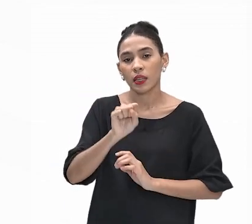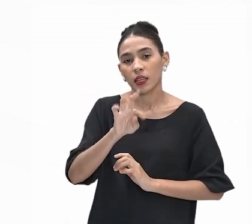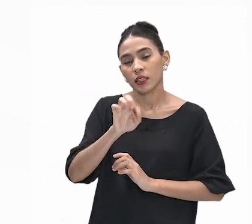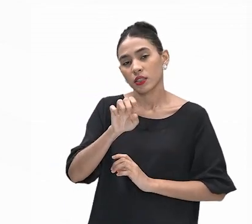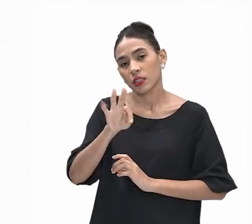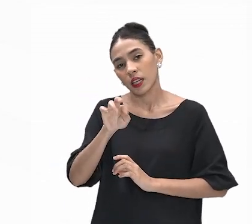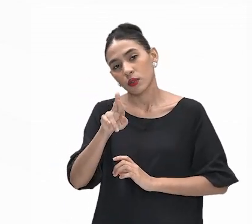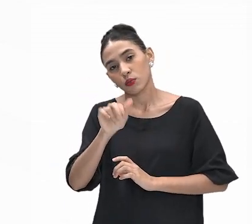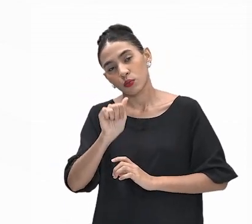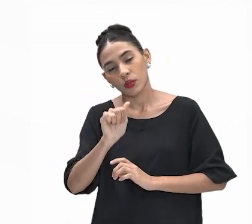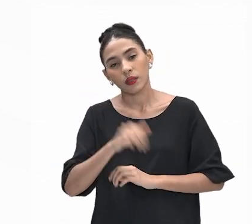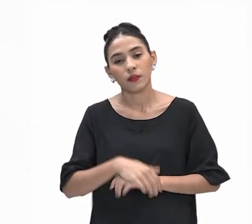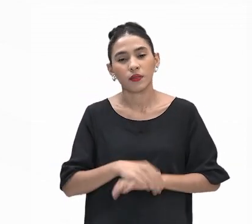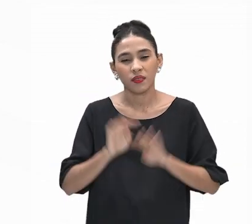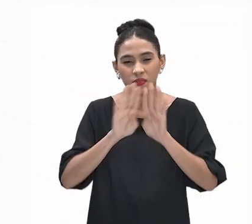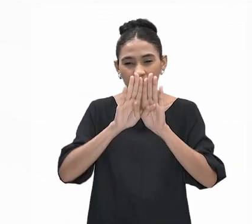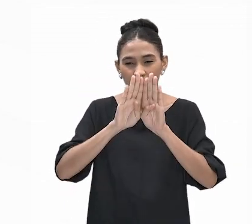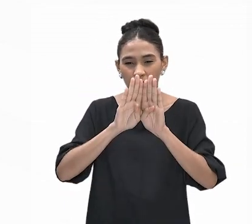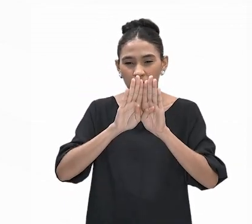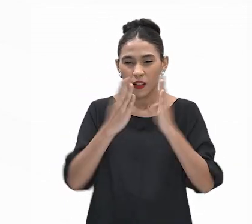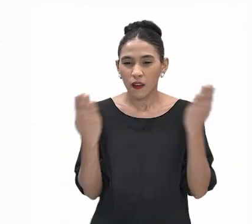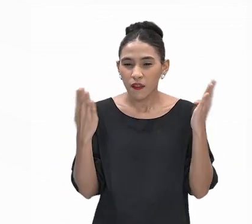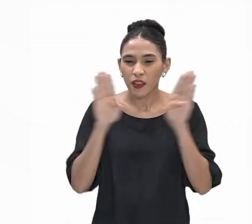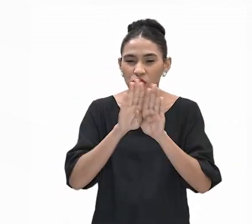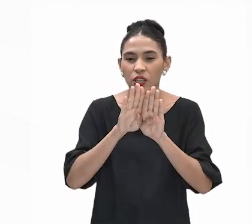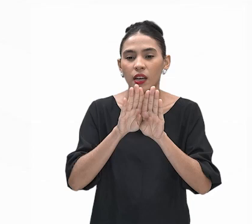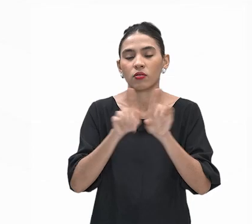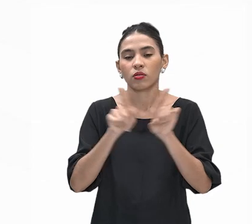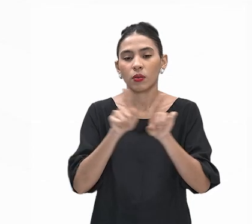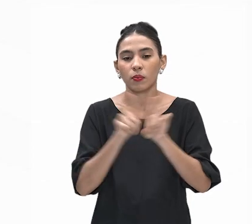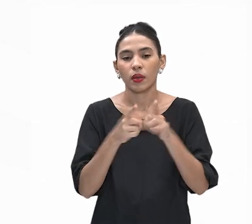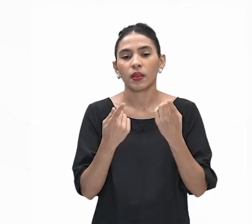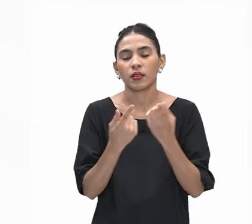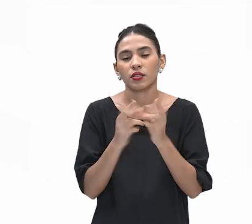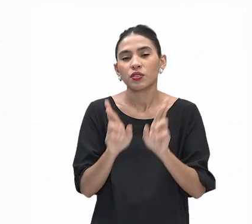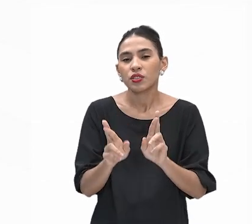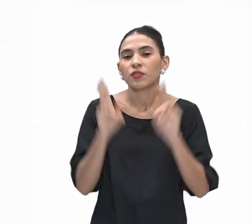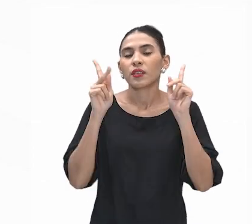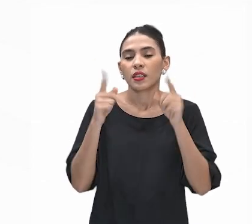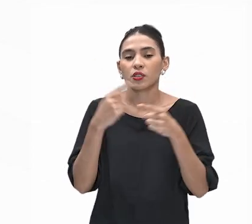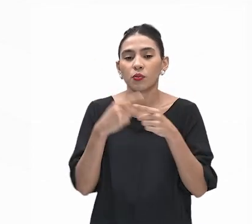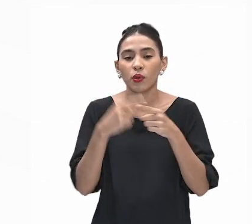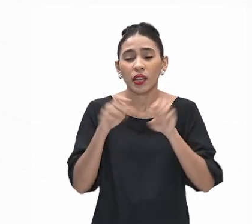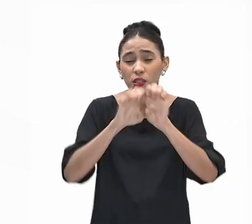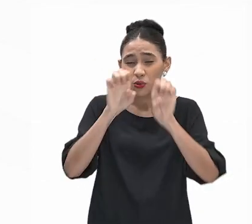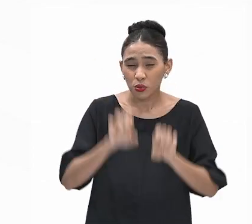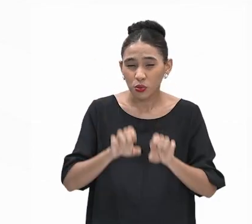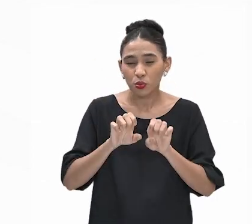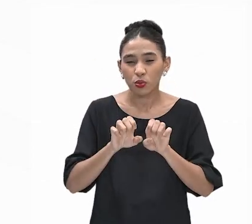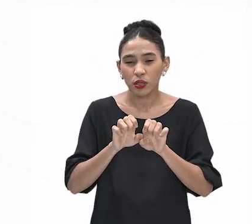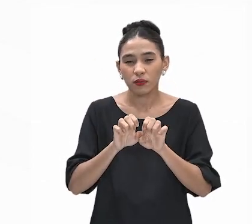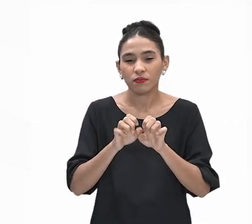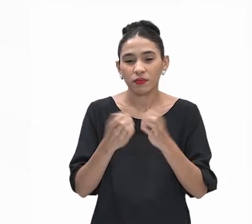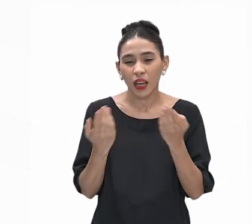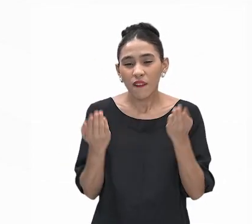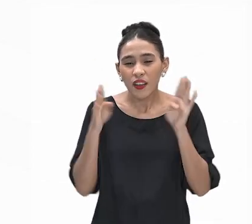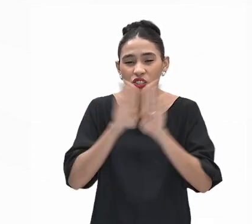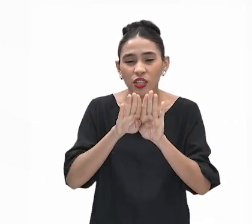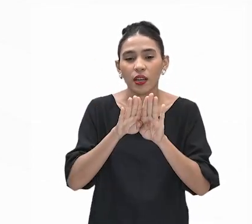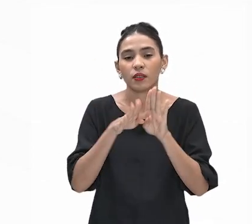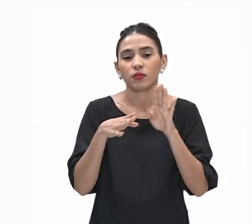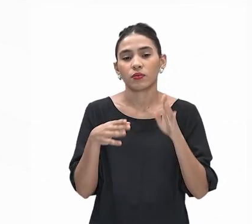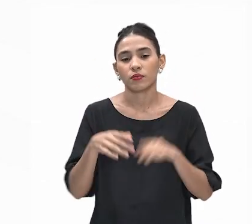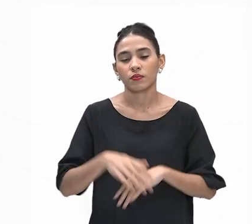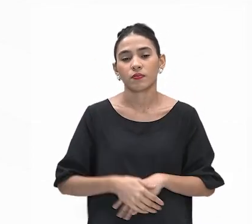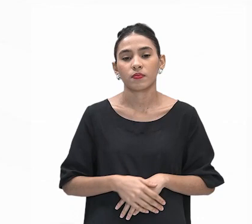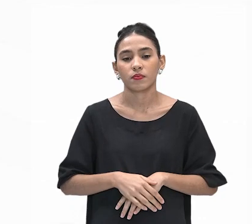vai estar mais precisando daquela acústica, porque eles já vão trabalhar em um ambiente mais fechado, certo?